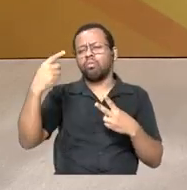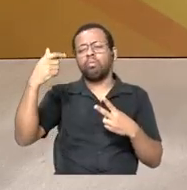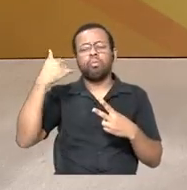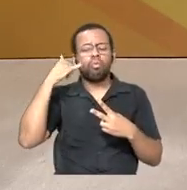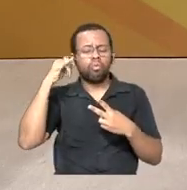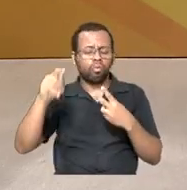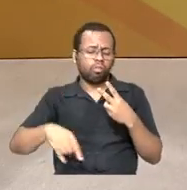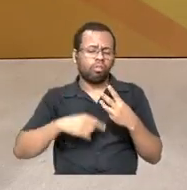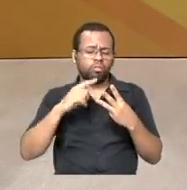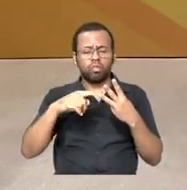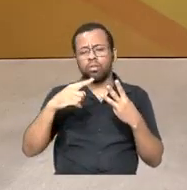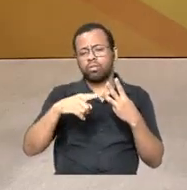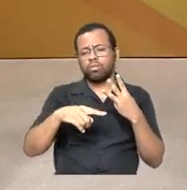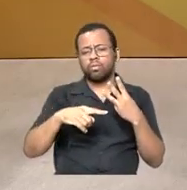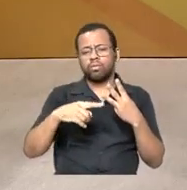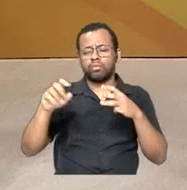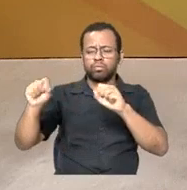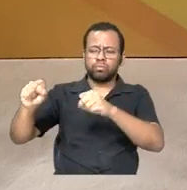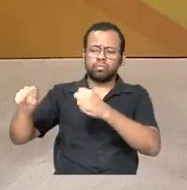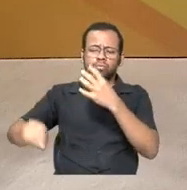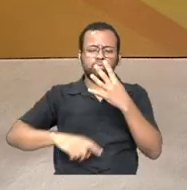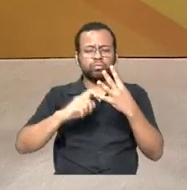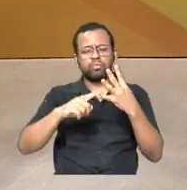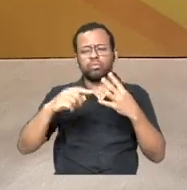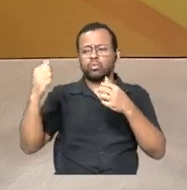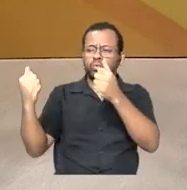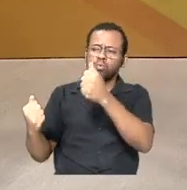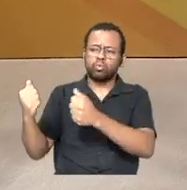no segundo roda a Pop no terceiro